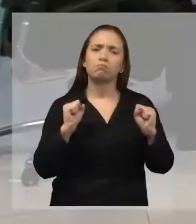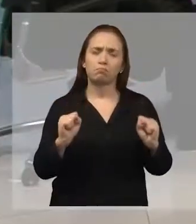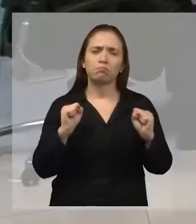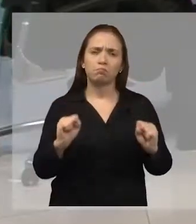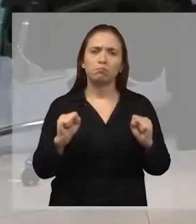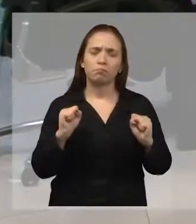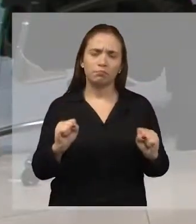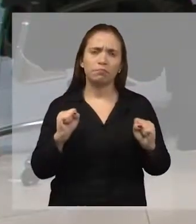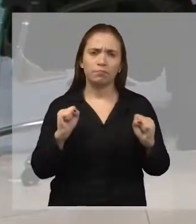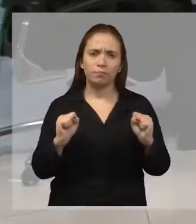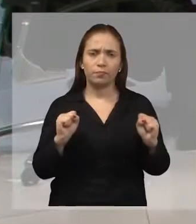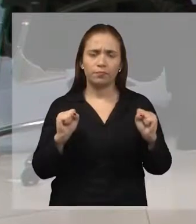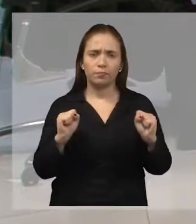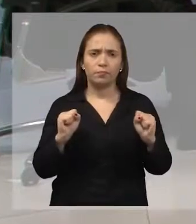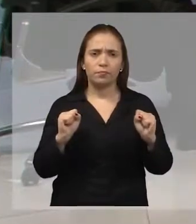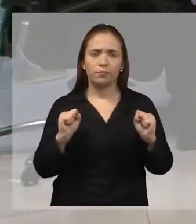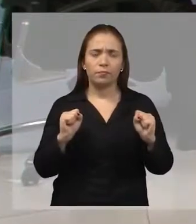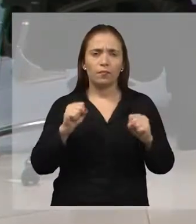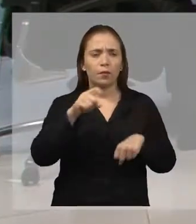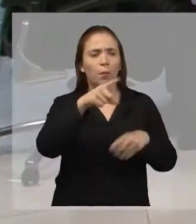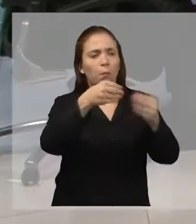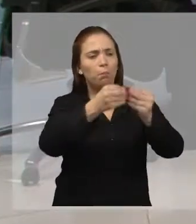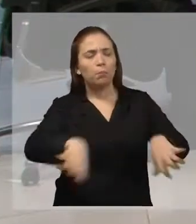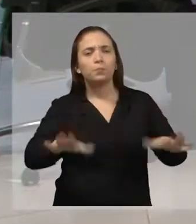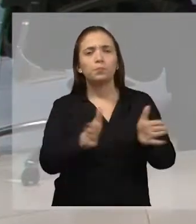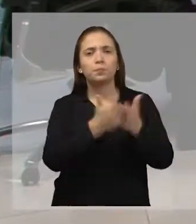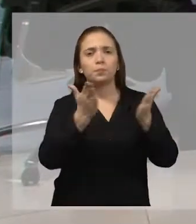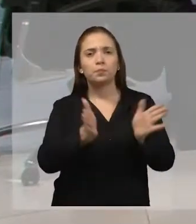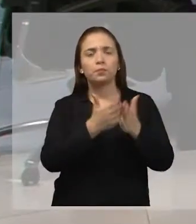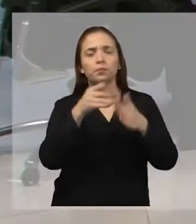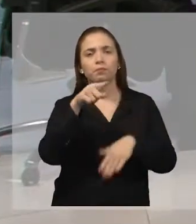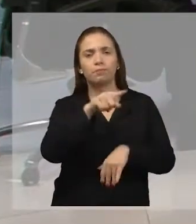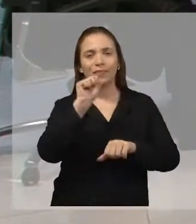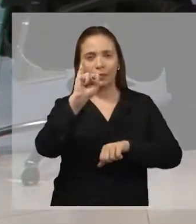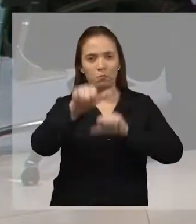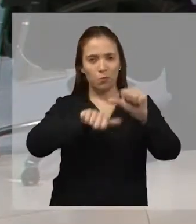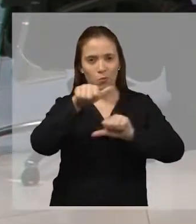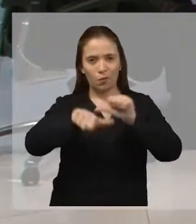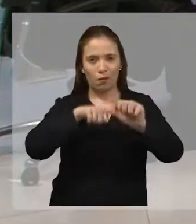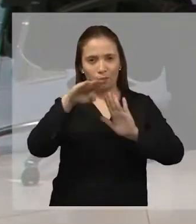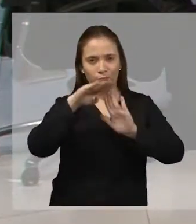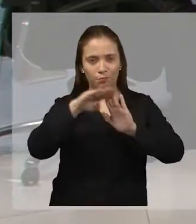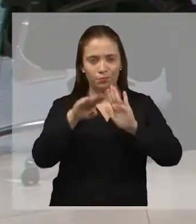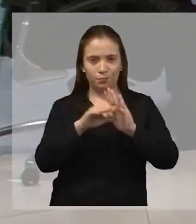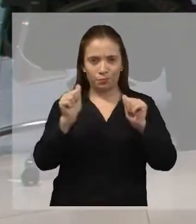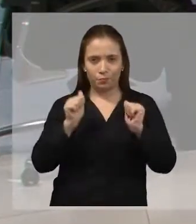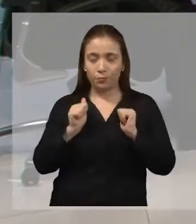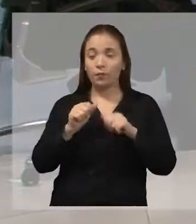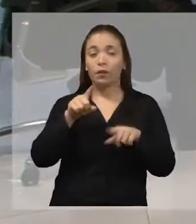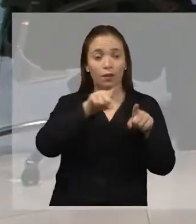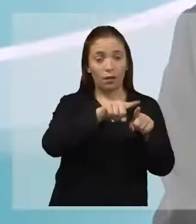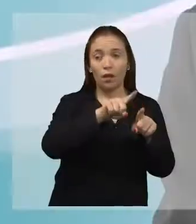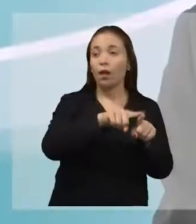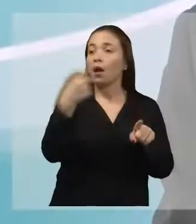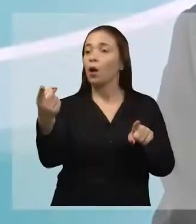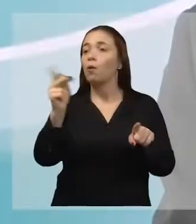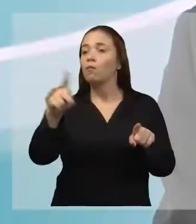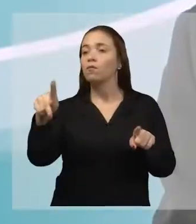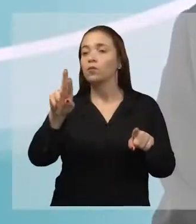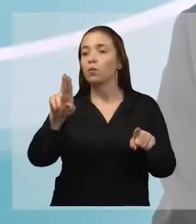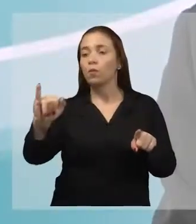Quer dizer, era impraticável que isso não acontecesse, que esse passo fosse dado, que essa negociação não ocorresse, que a gente já não anunciasse